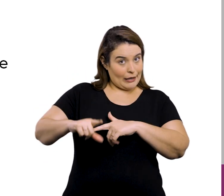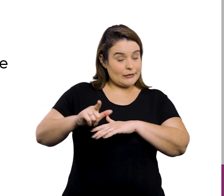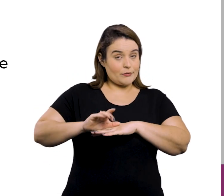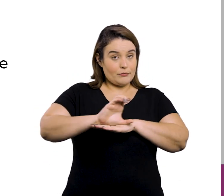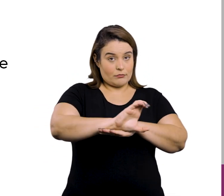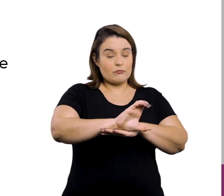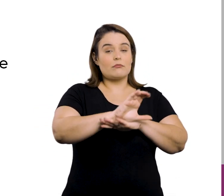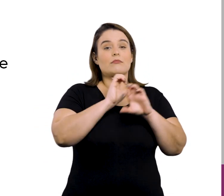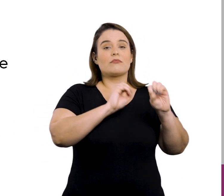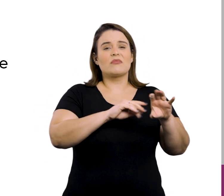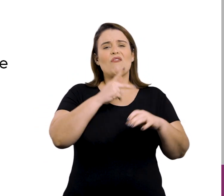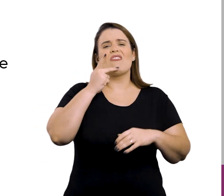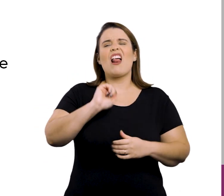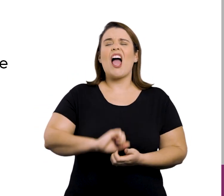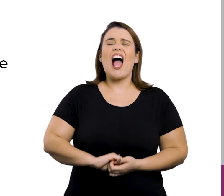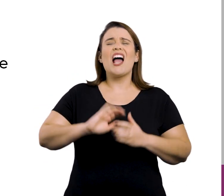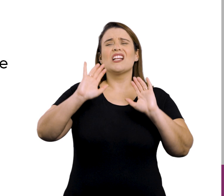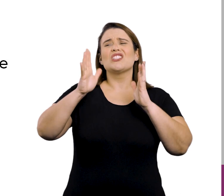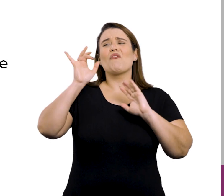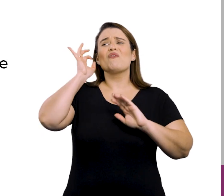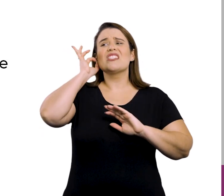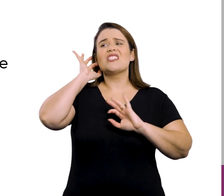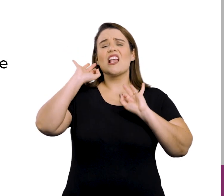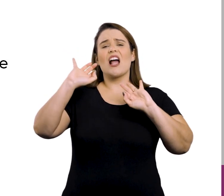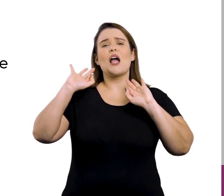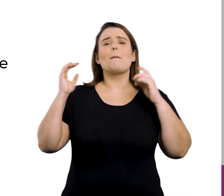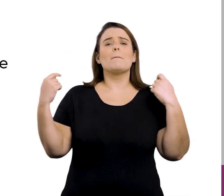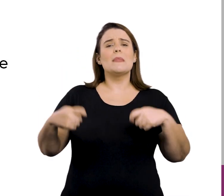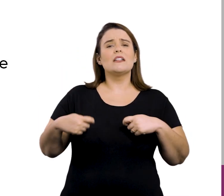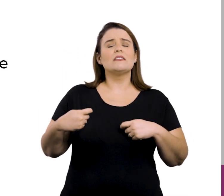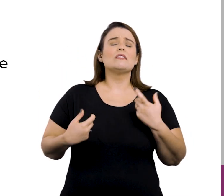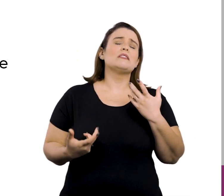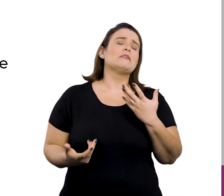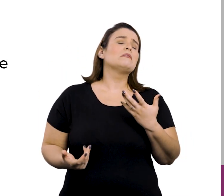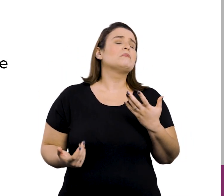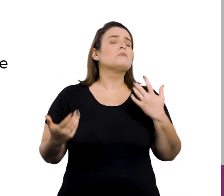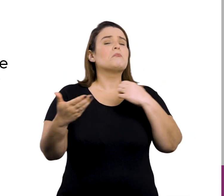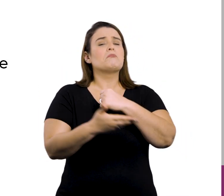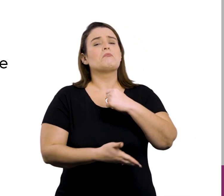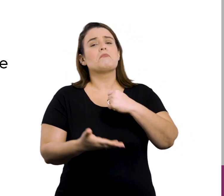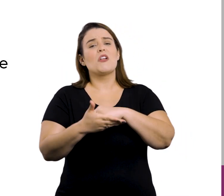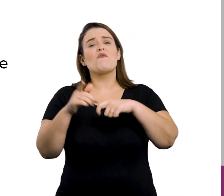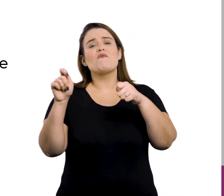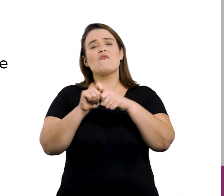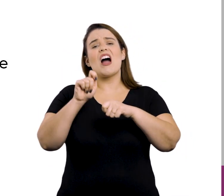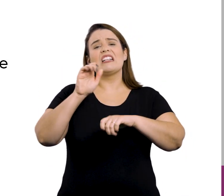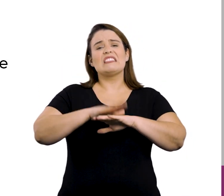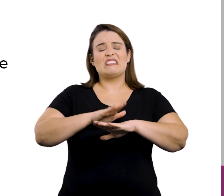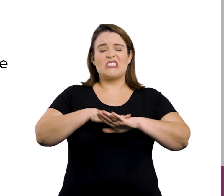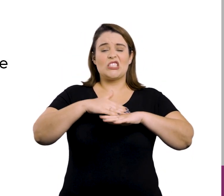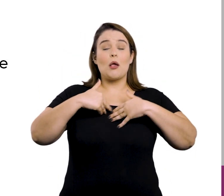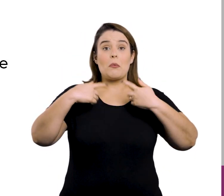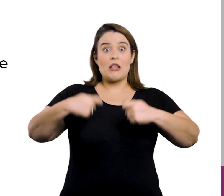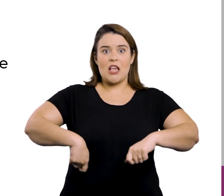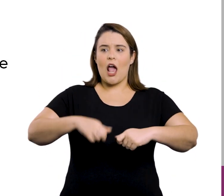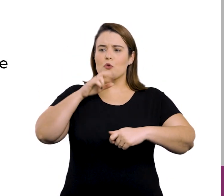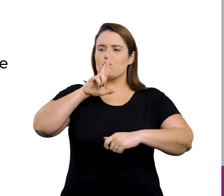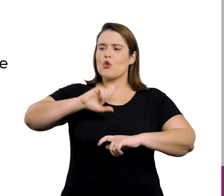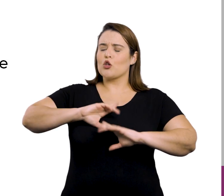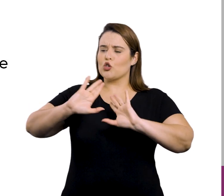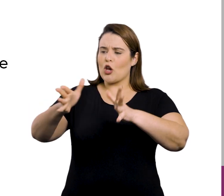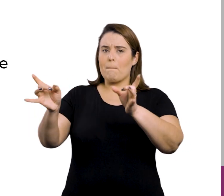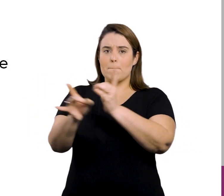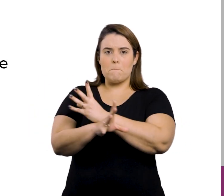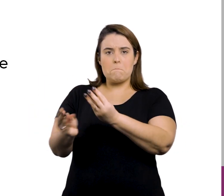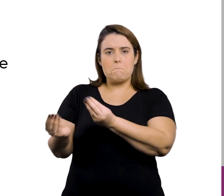recursos para a educação usam o argumento da eficiência para dizer que, basicamente, pode-se fazer um omelete sem